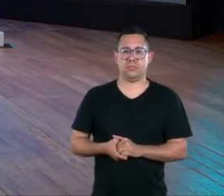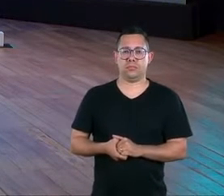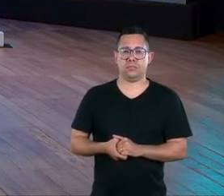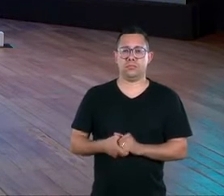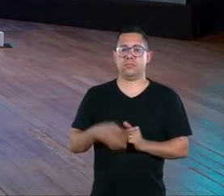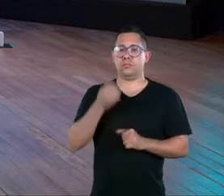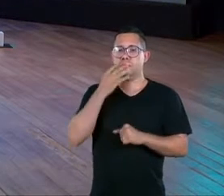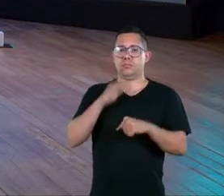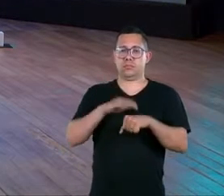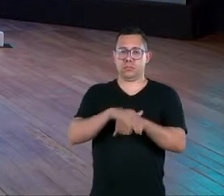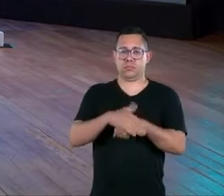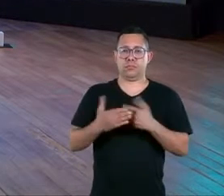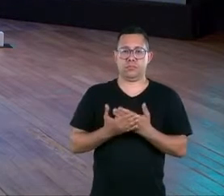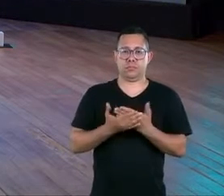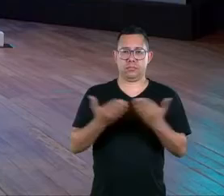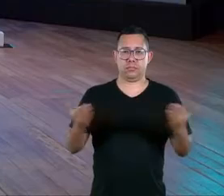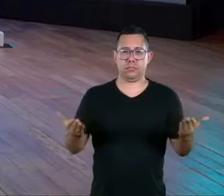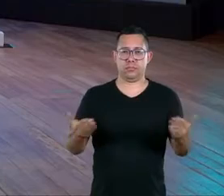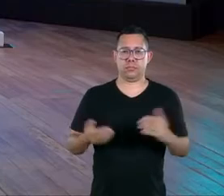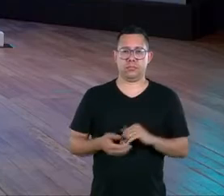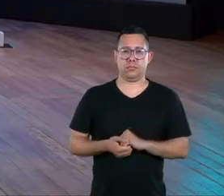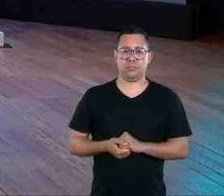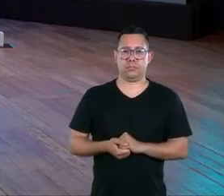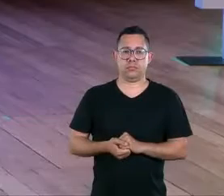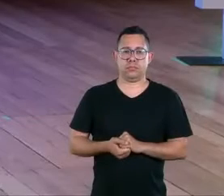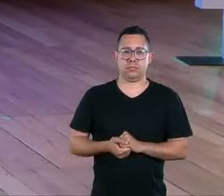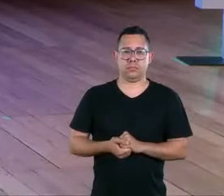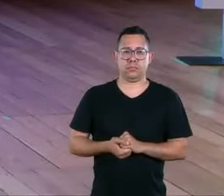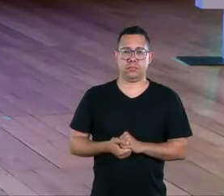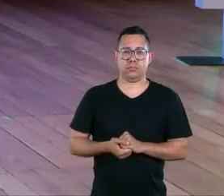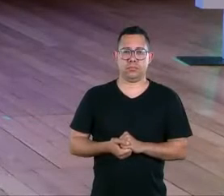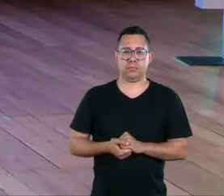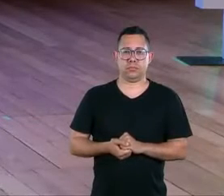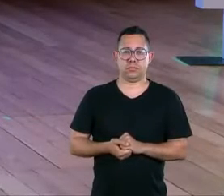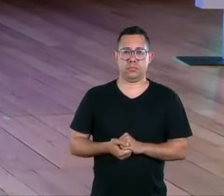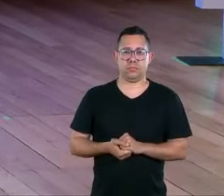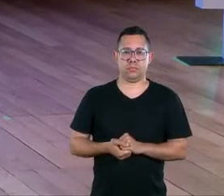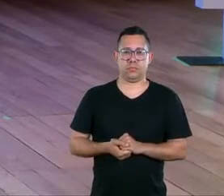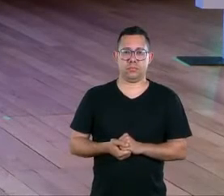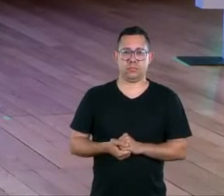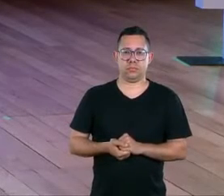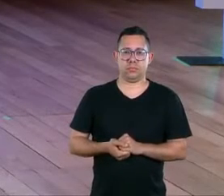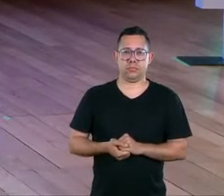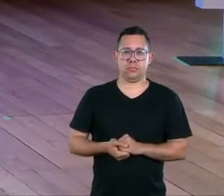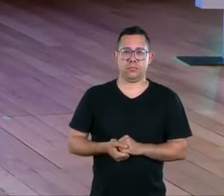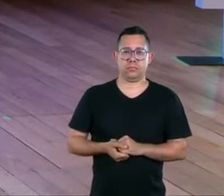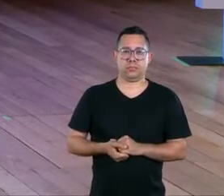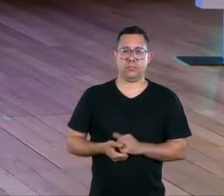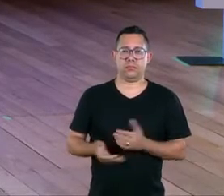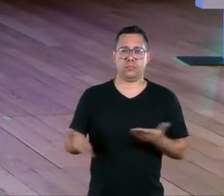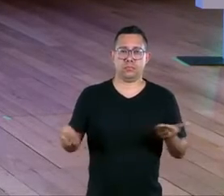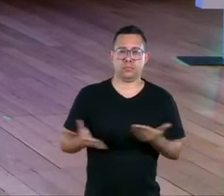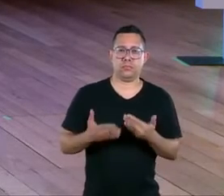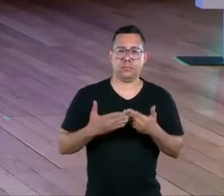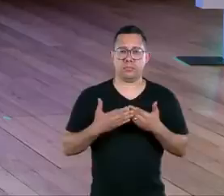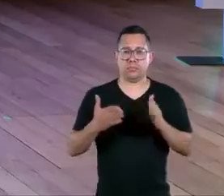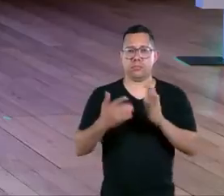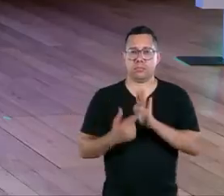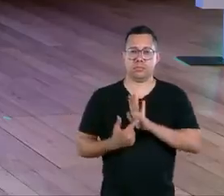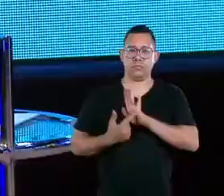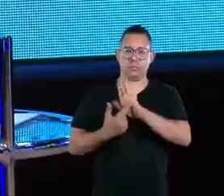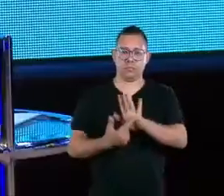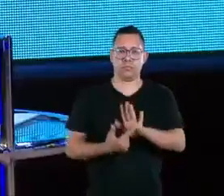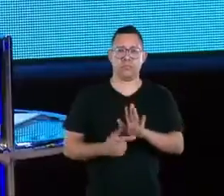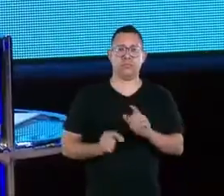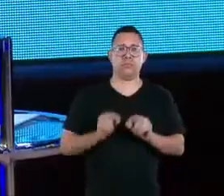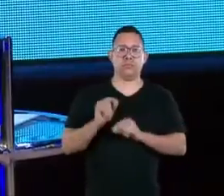Boa noite, gente. Tudo bem? Vou abrir os trabalhos, né? Abrir a mesa para a